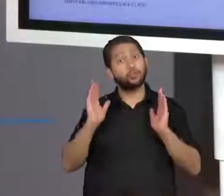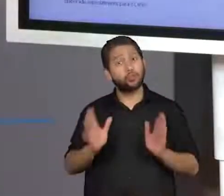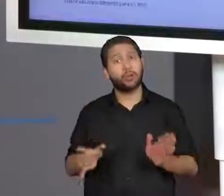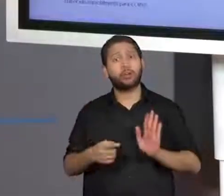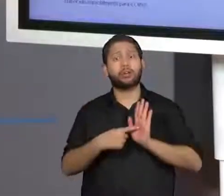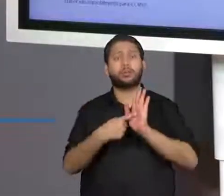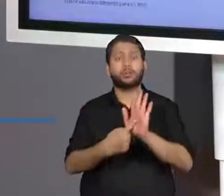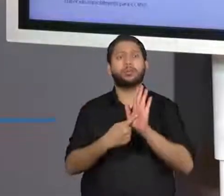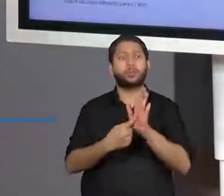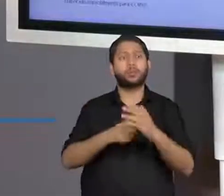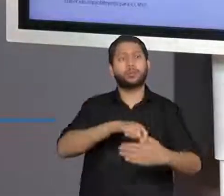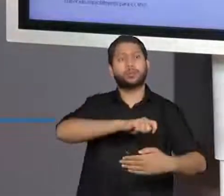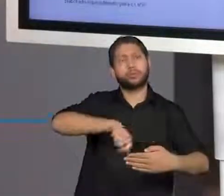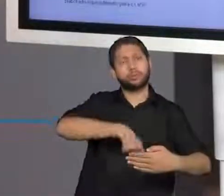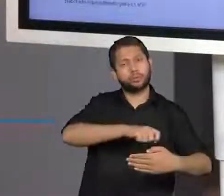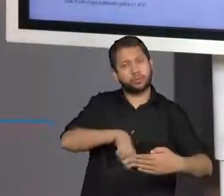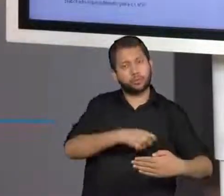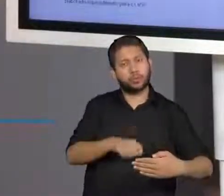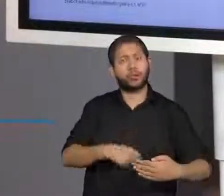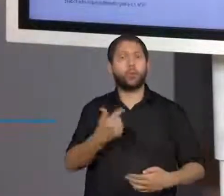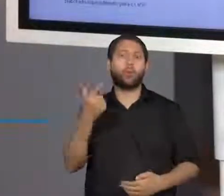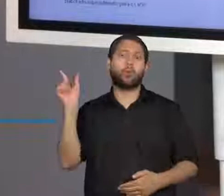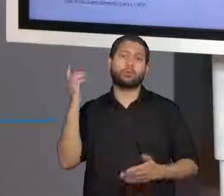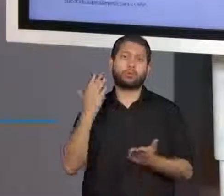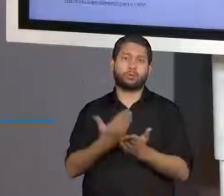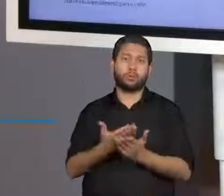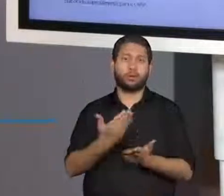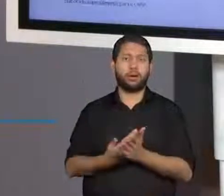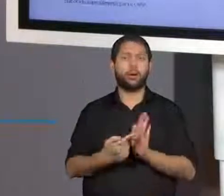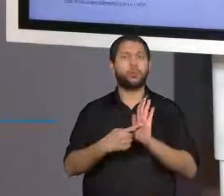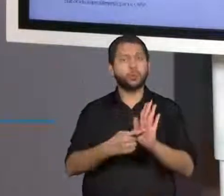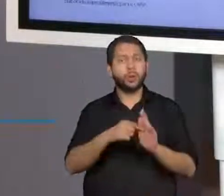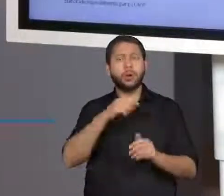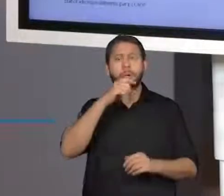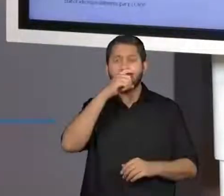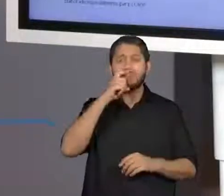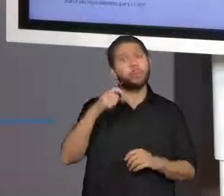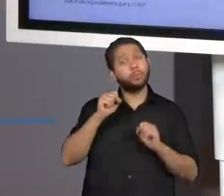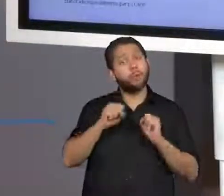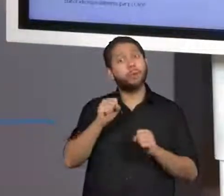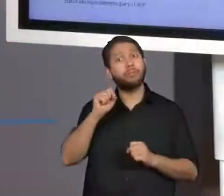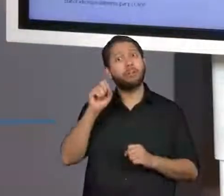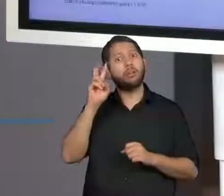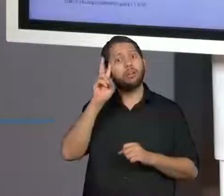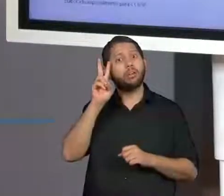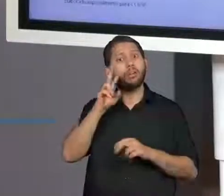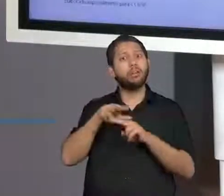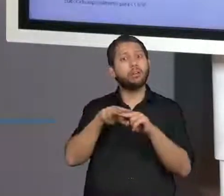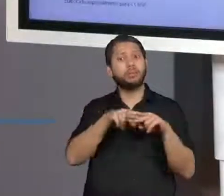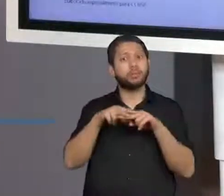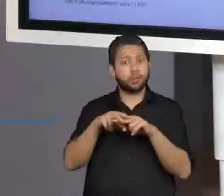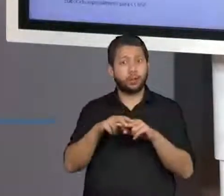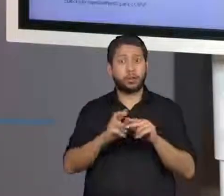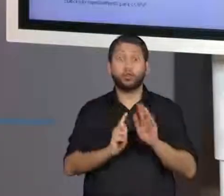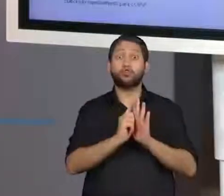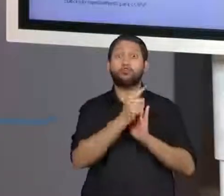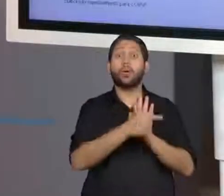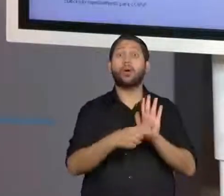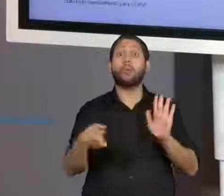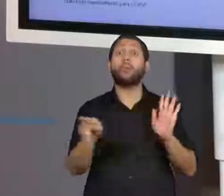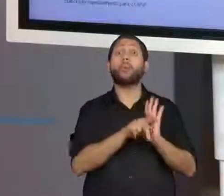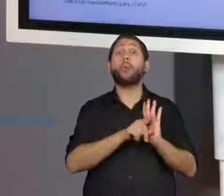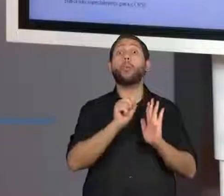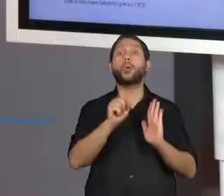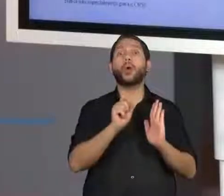aí em outras aulas que vocês podem revisitar aí no repositório, o gênero textual de receita, que ele tem